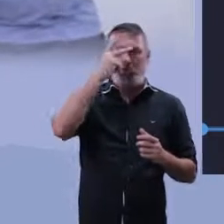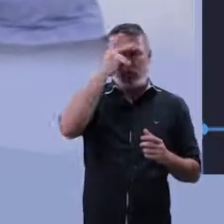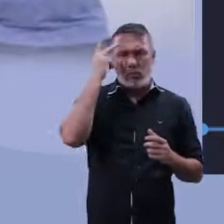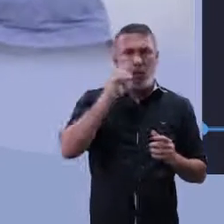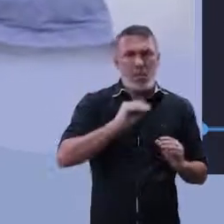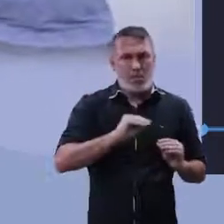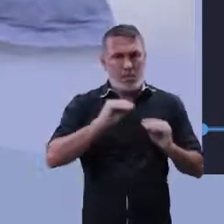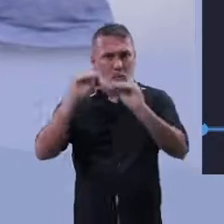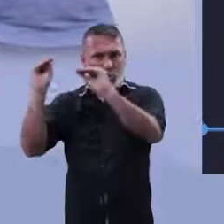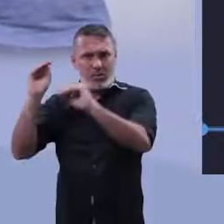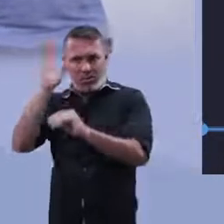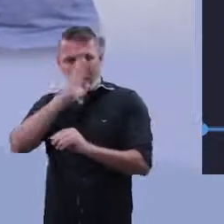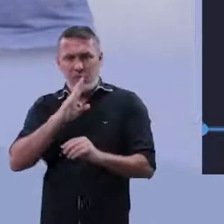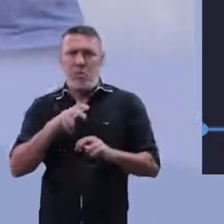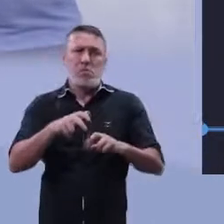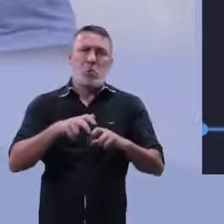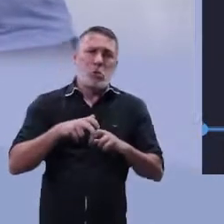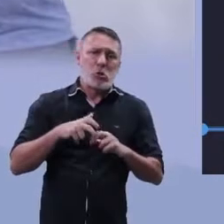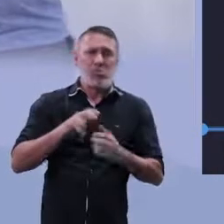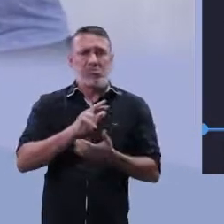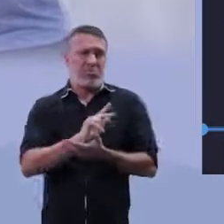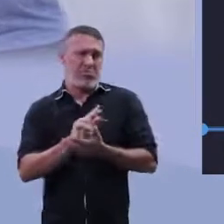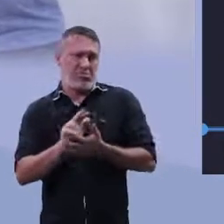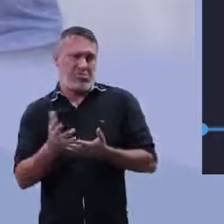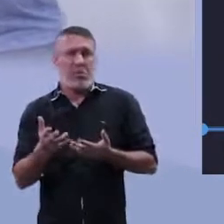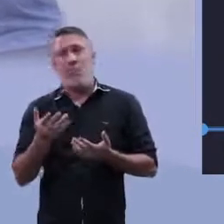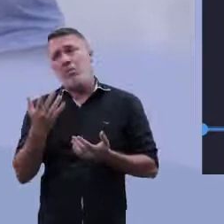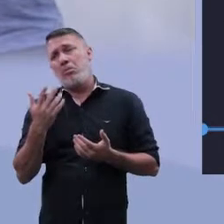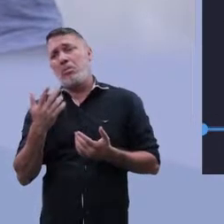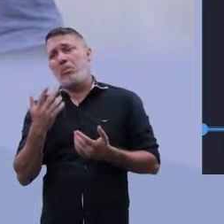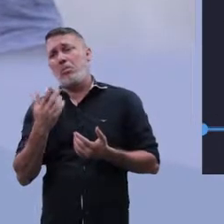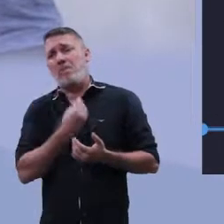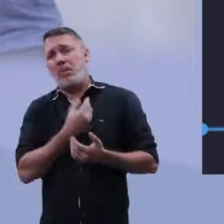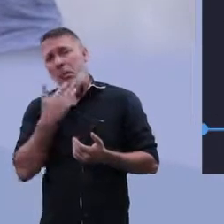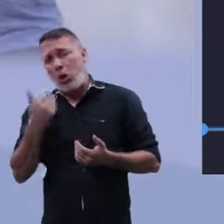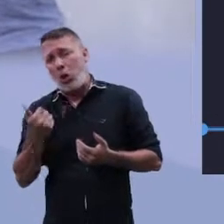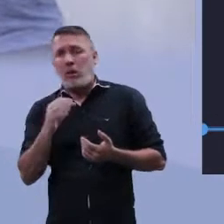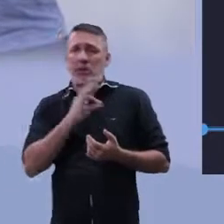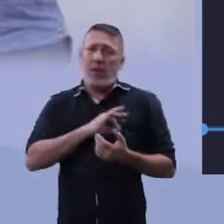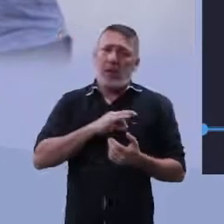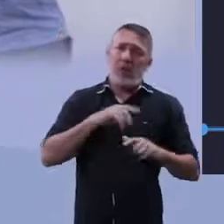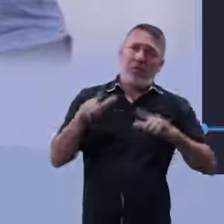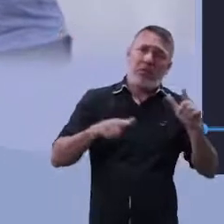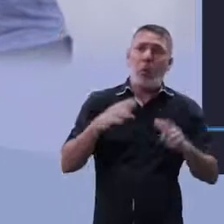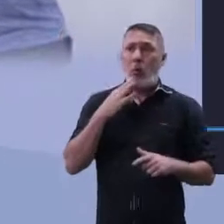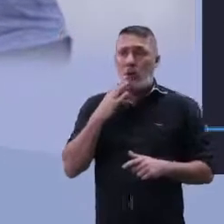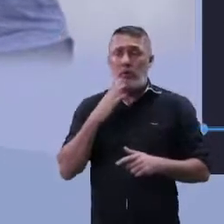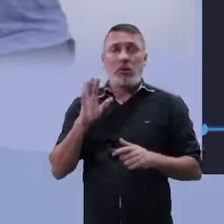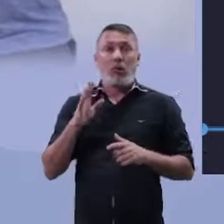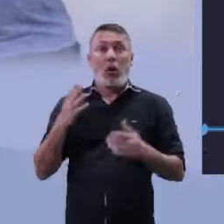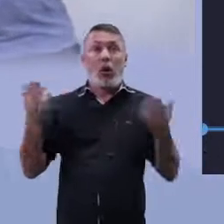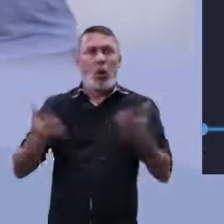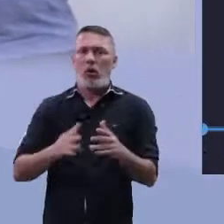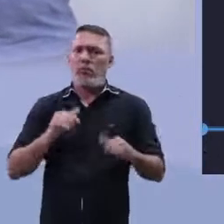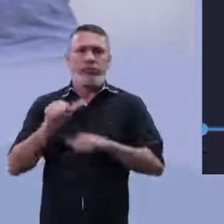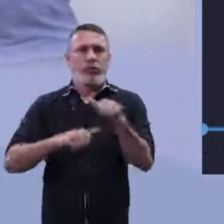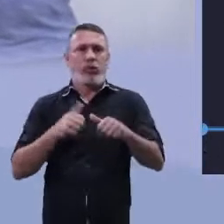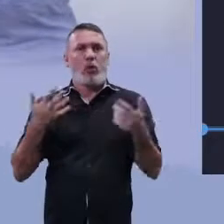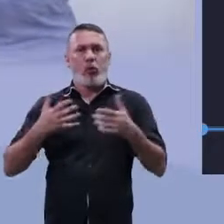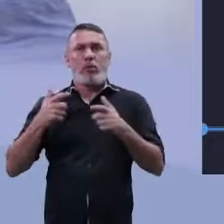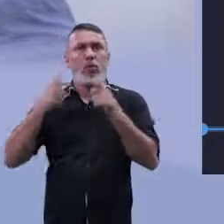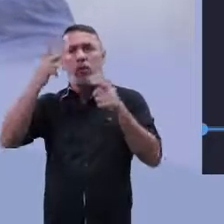do Brasil, por motivos para tentar outros lugares, para melhores condições de vida, agora as pessoas estão vindo para